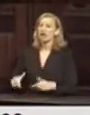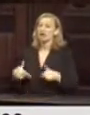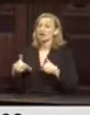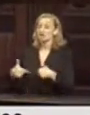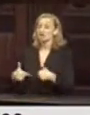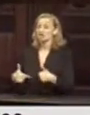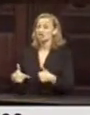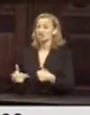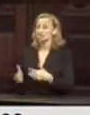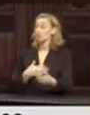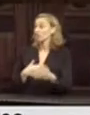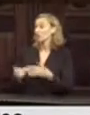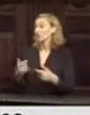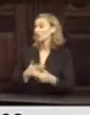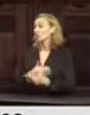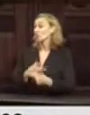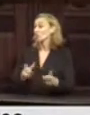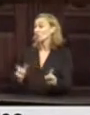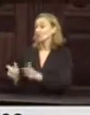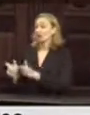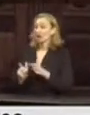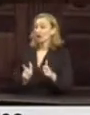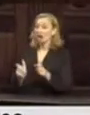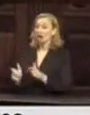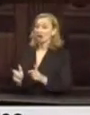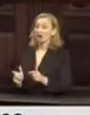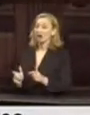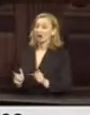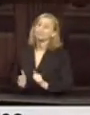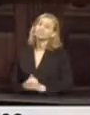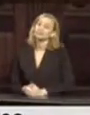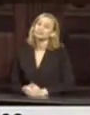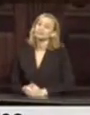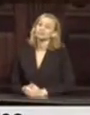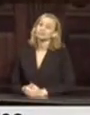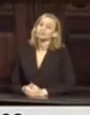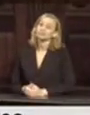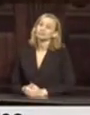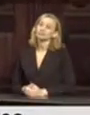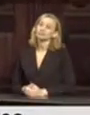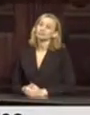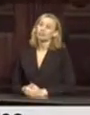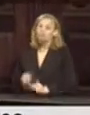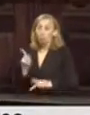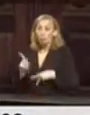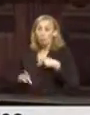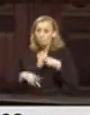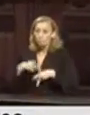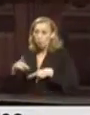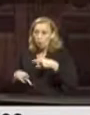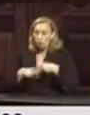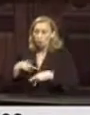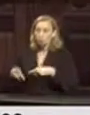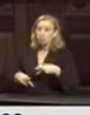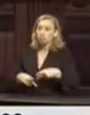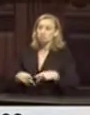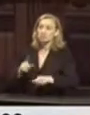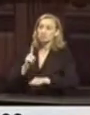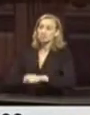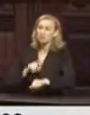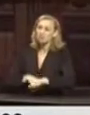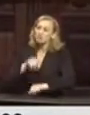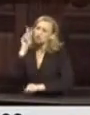da população. O que a gente precisa pensar, na verdade, é no povo e nesse momento